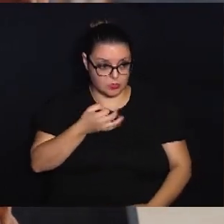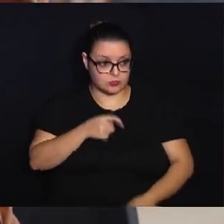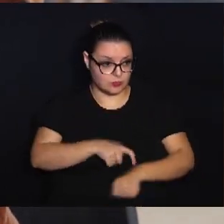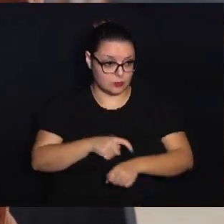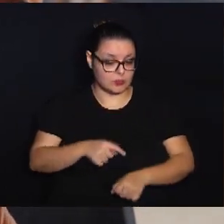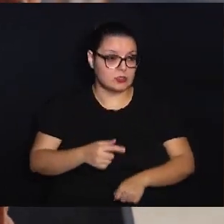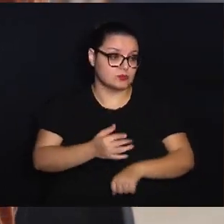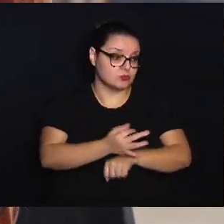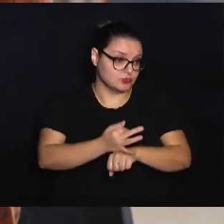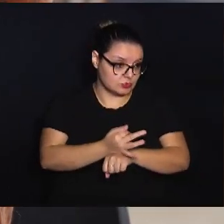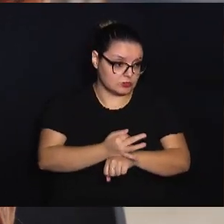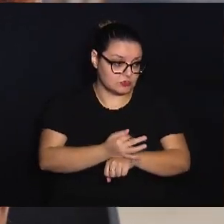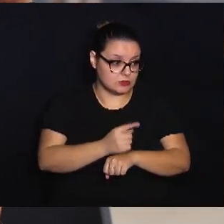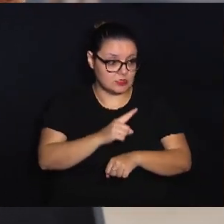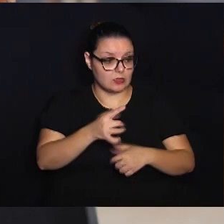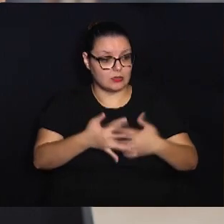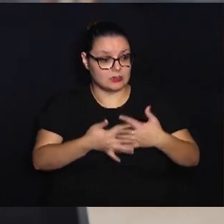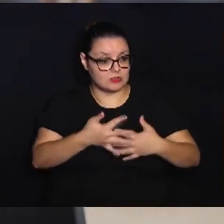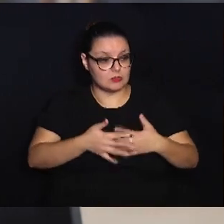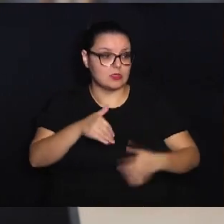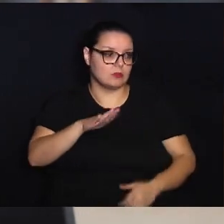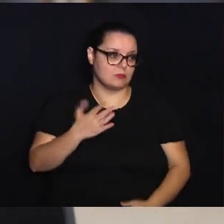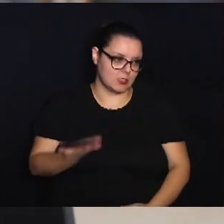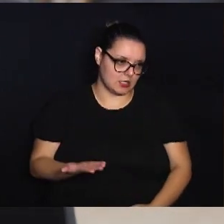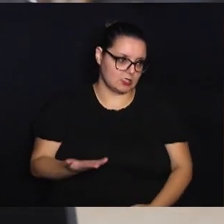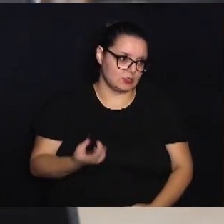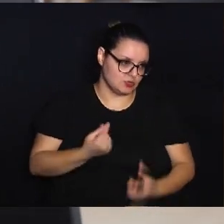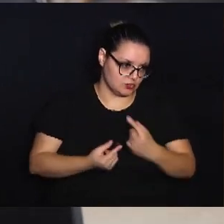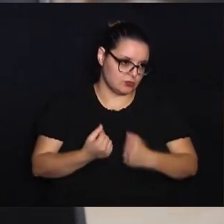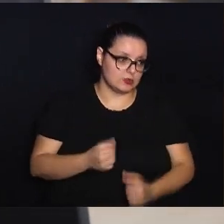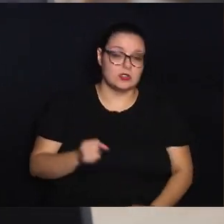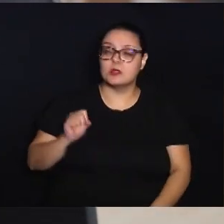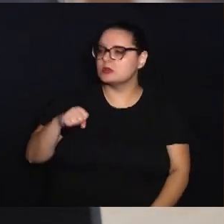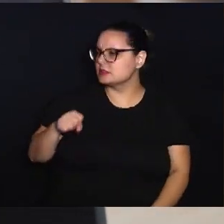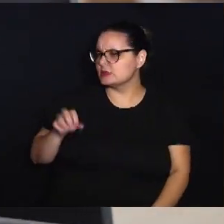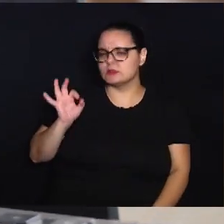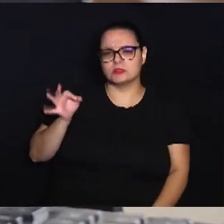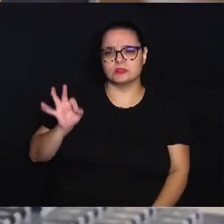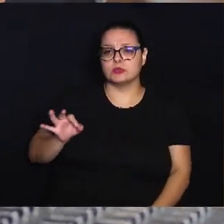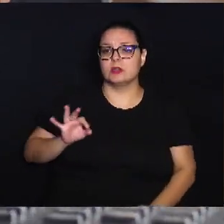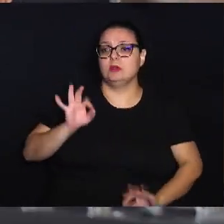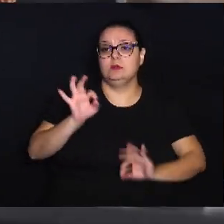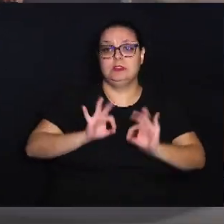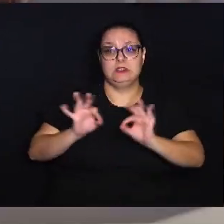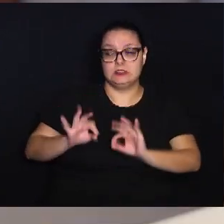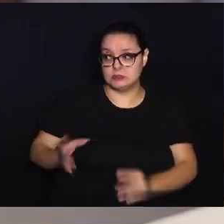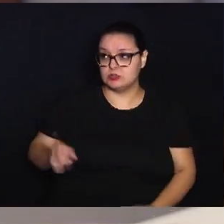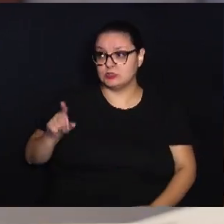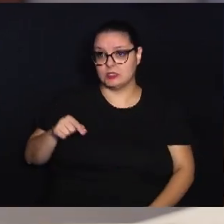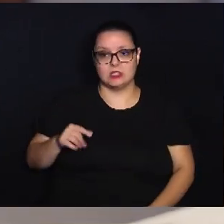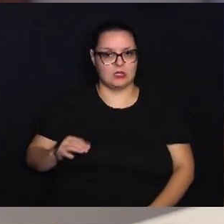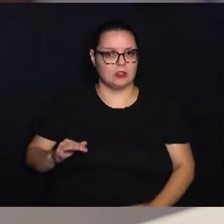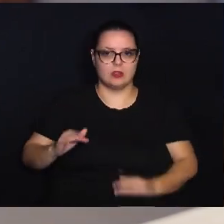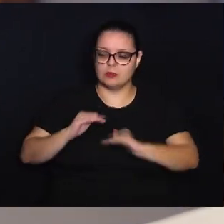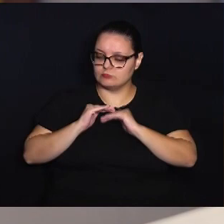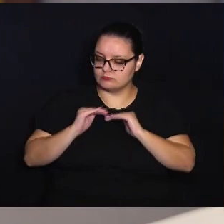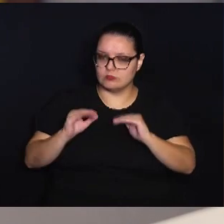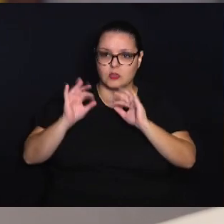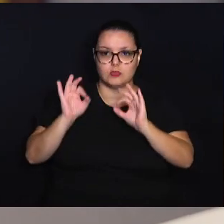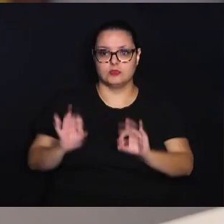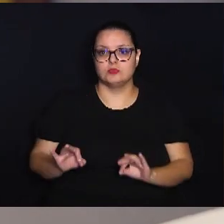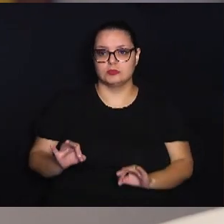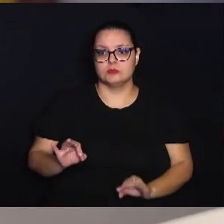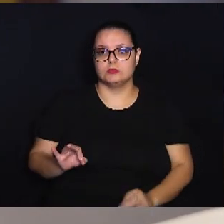um ótimo período de férias sem se comprometer ainda mais com as finanças, né? Com certeza, né? Planejamento é o tom,